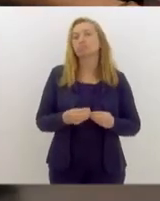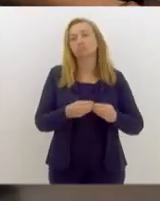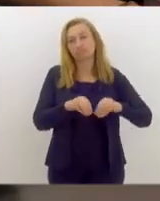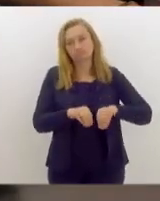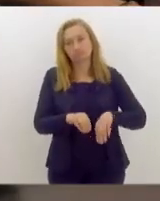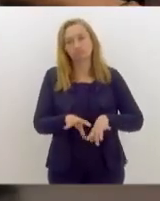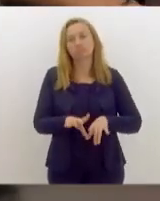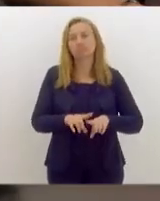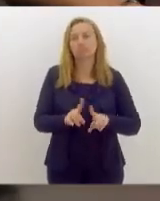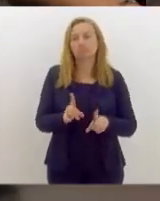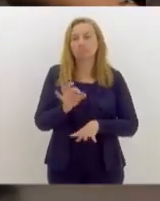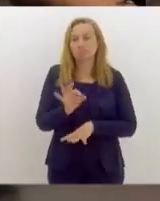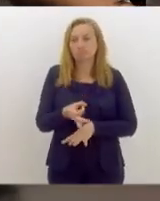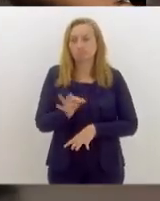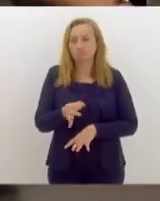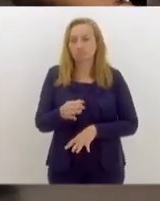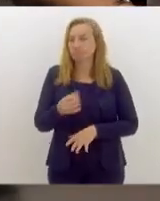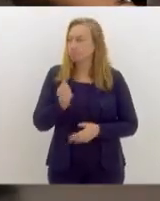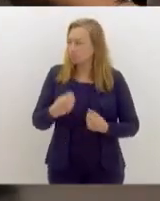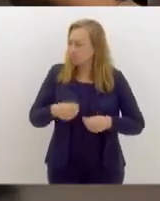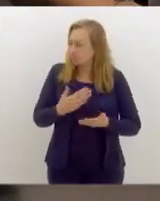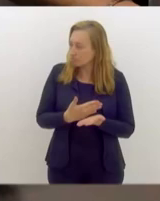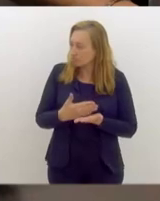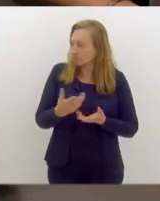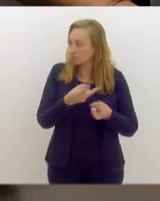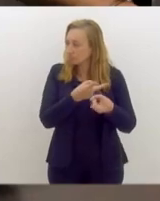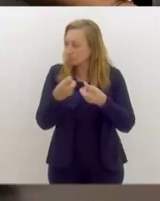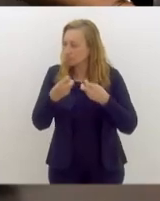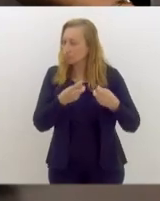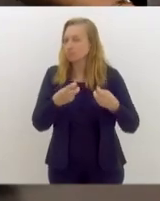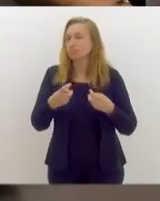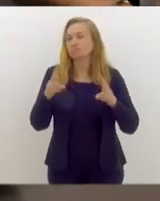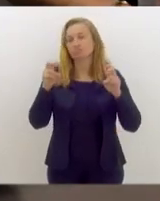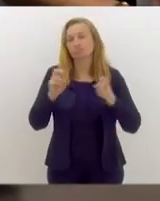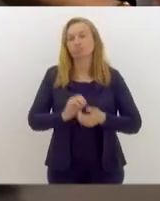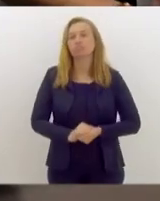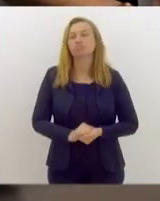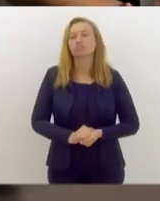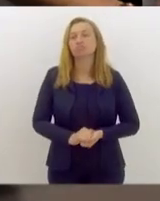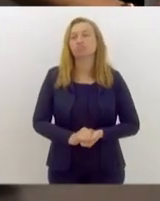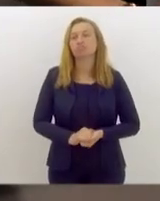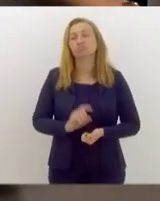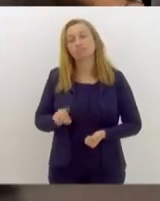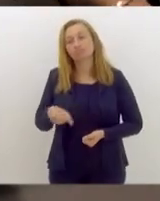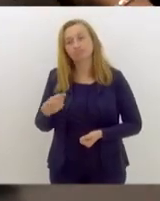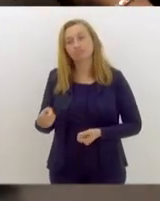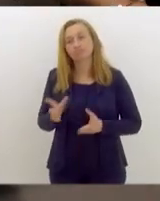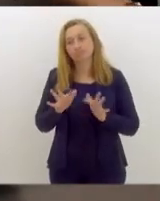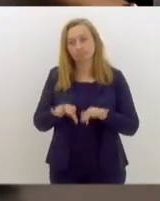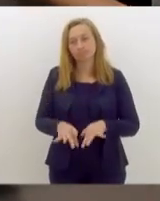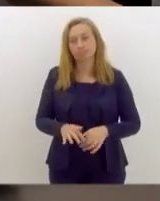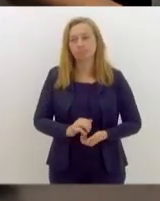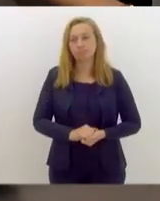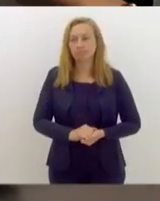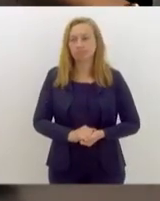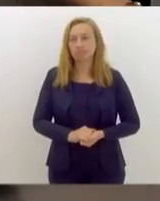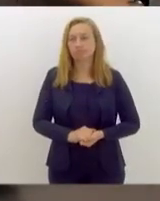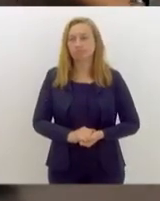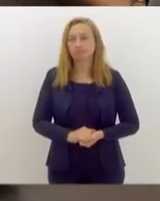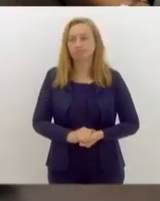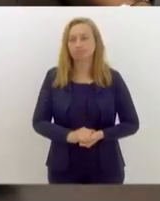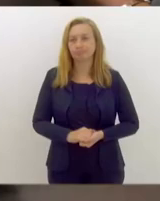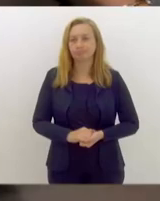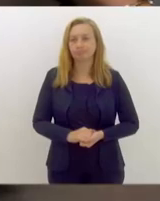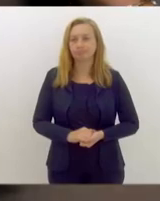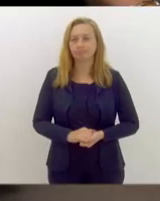Mas, efetivamente, nós temos que começar a observar essa situação. E a outra, para encerrar aqui, que já está